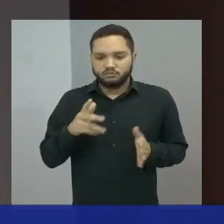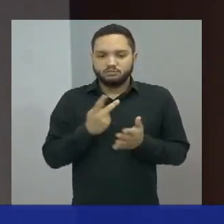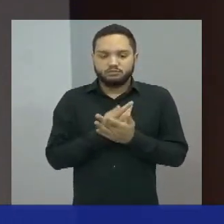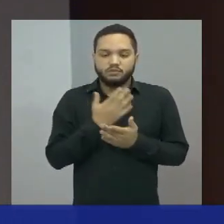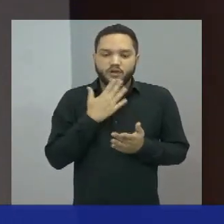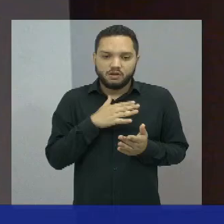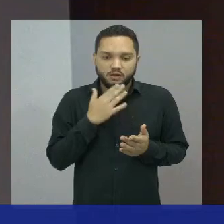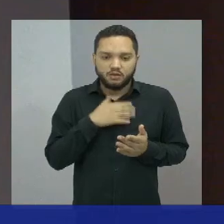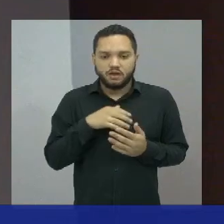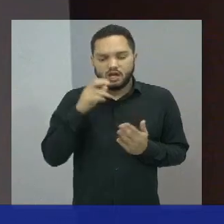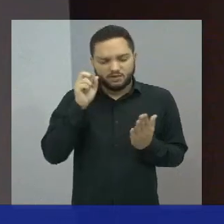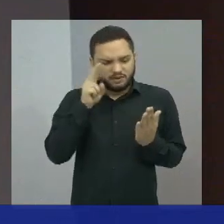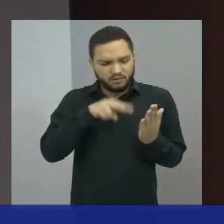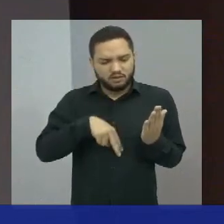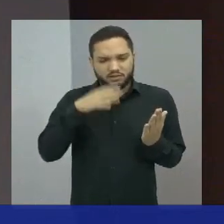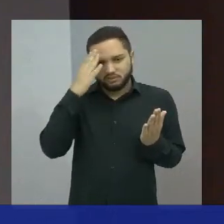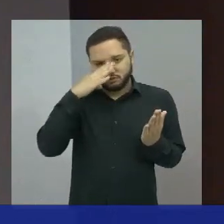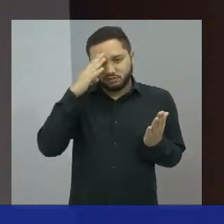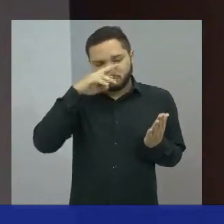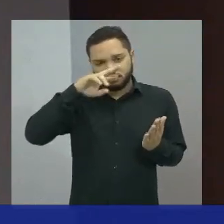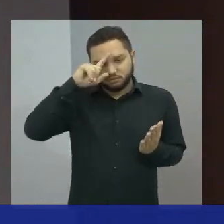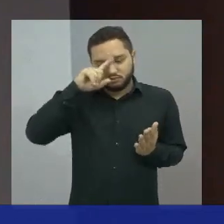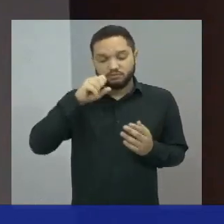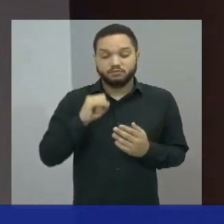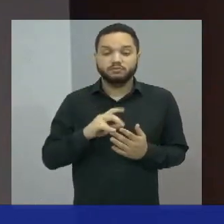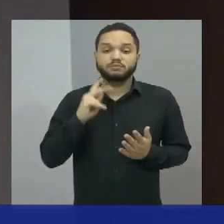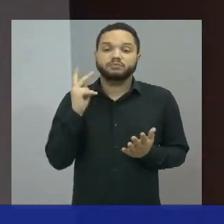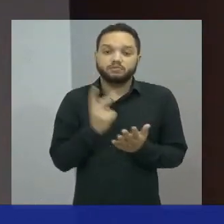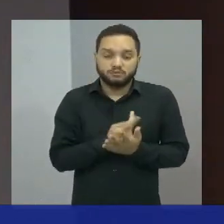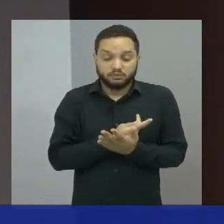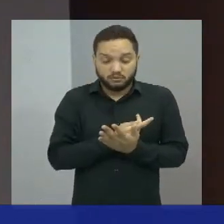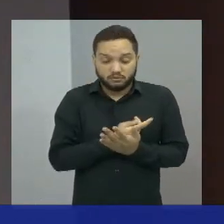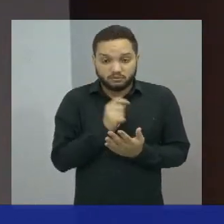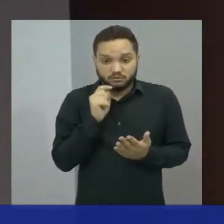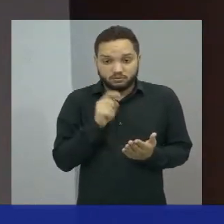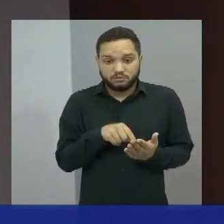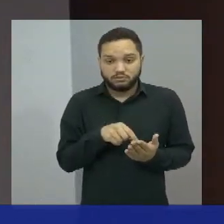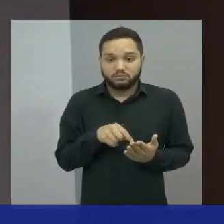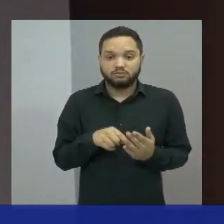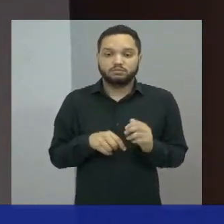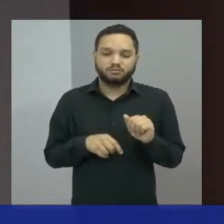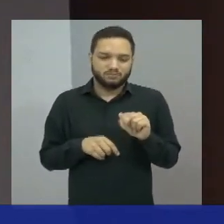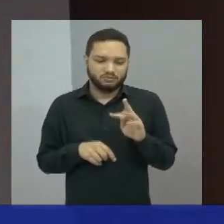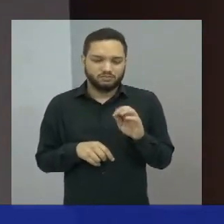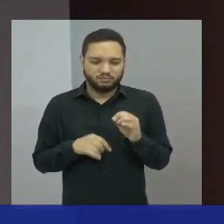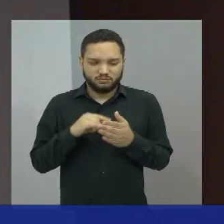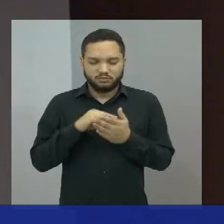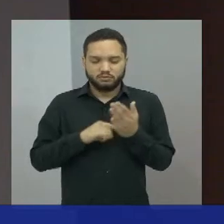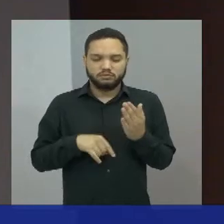ou interpretação equivocada. Quando isso acontece, o auto ele é anulado,